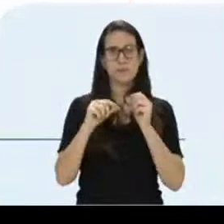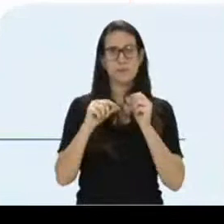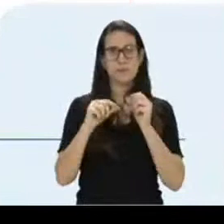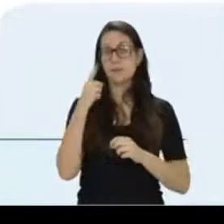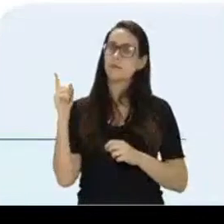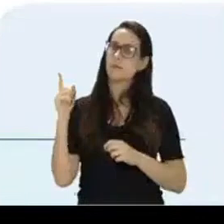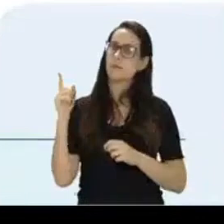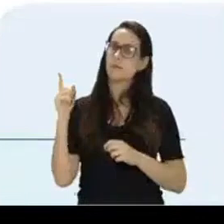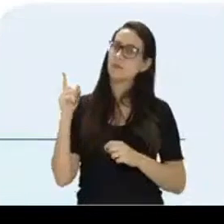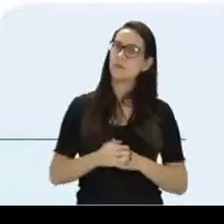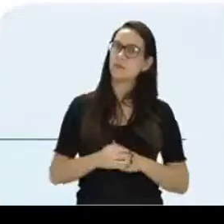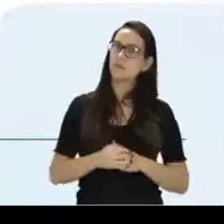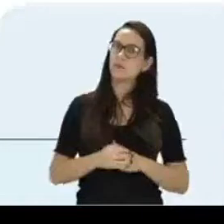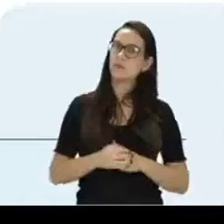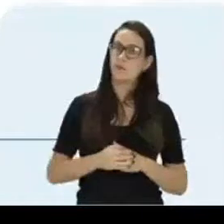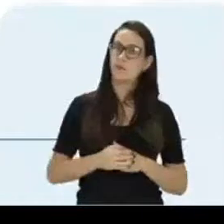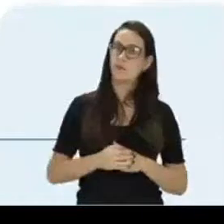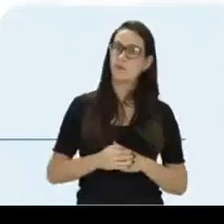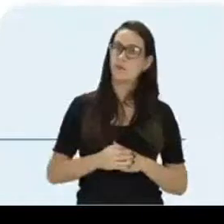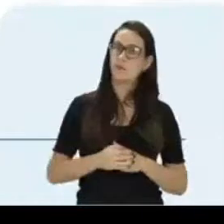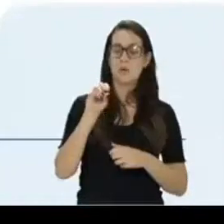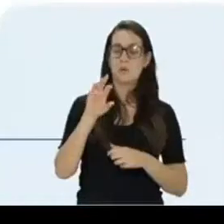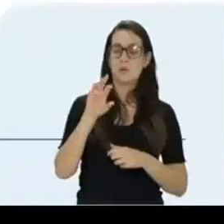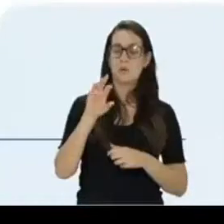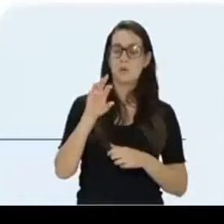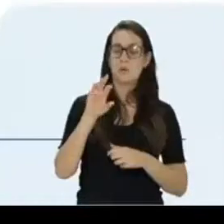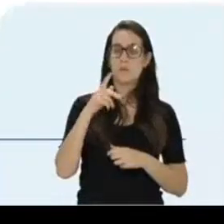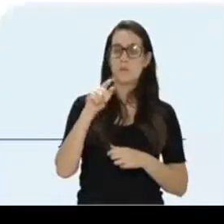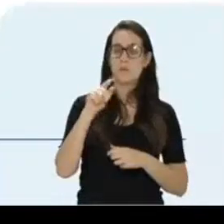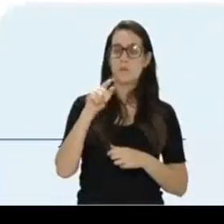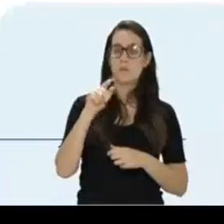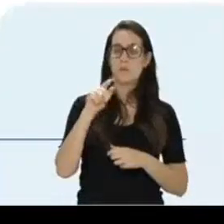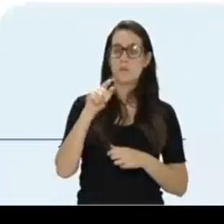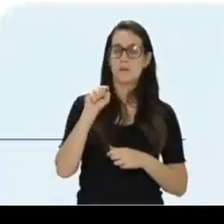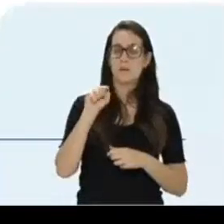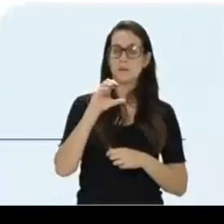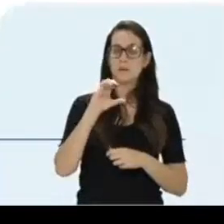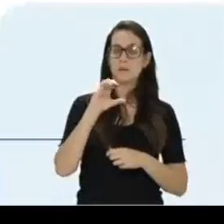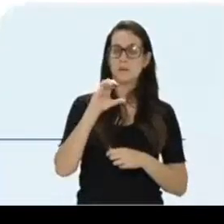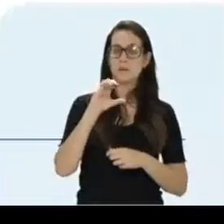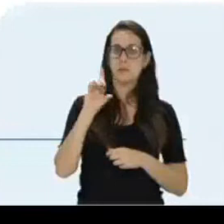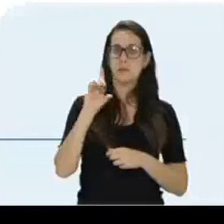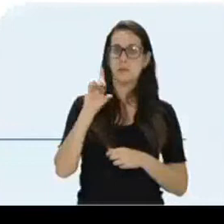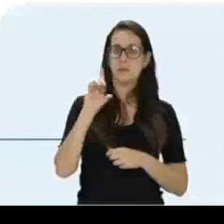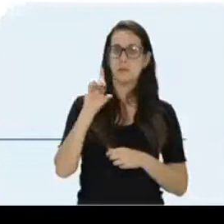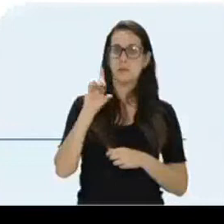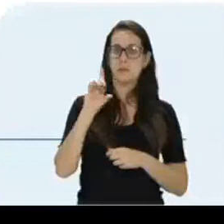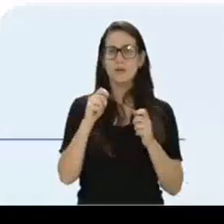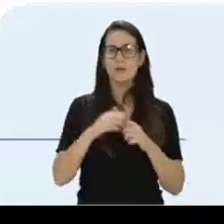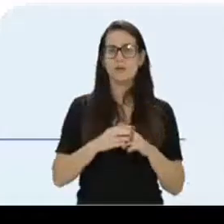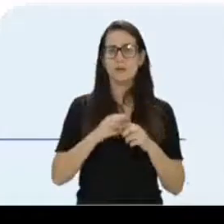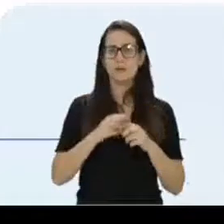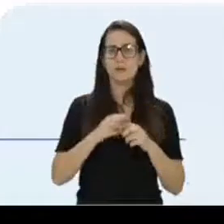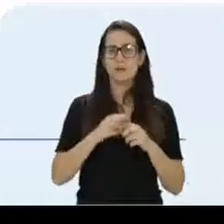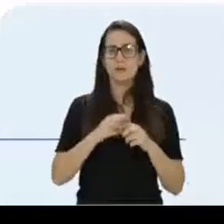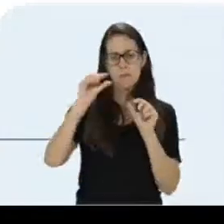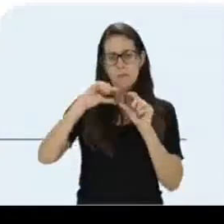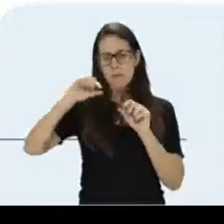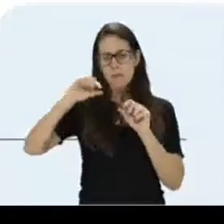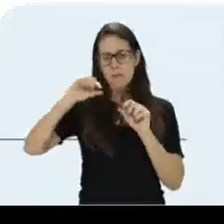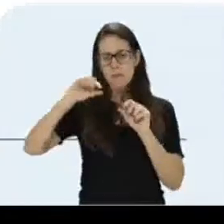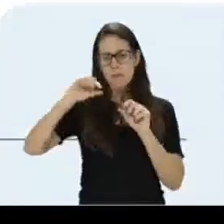os cloroplastos. Então, olha aqui, nós temos os tilacoides, que são essas pontuações mais escuras. Então, é